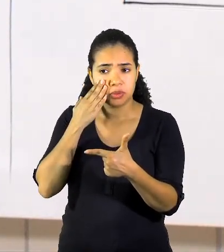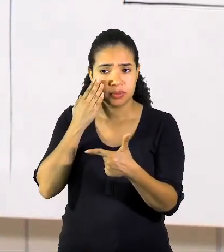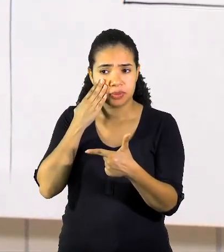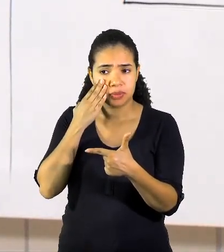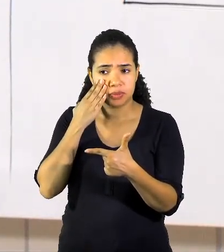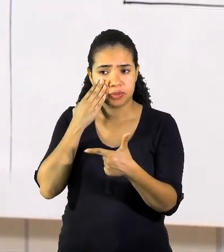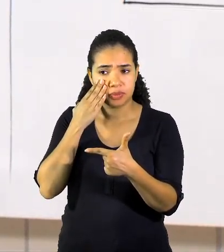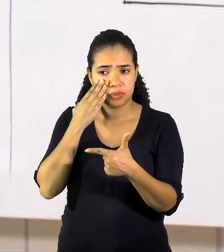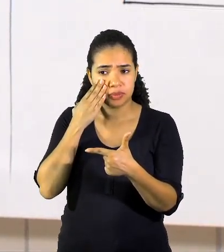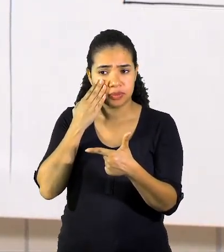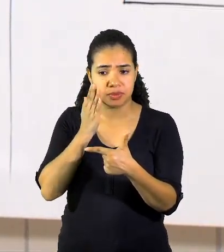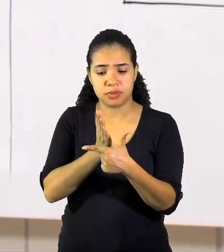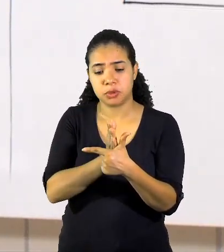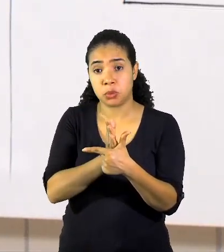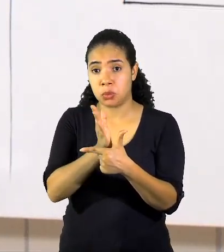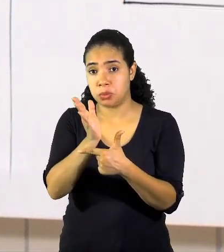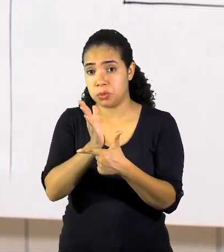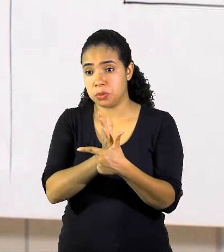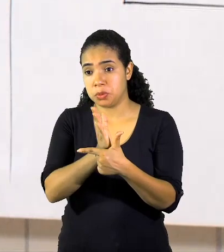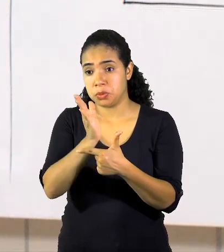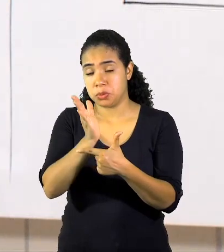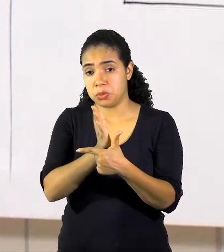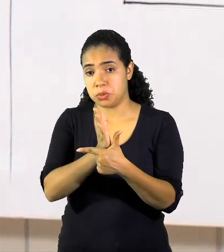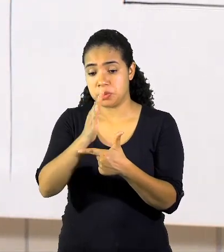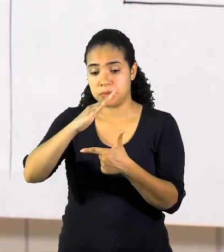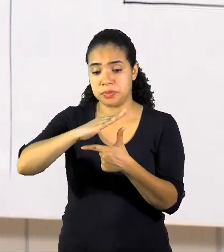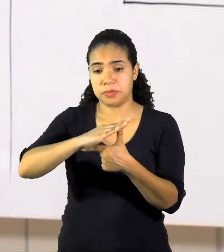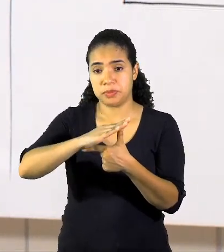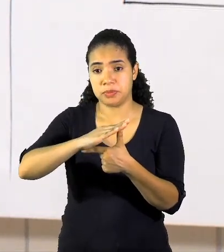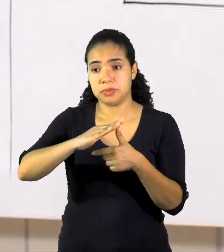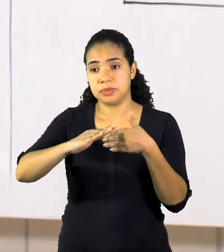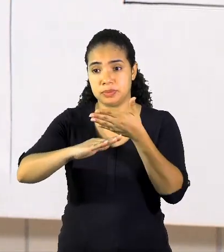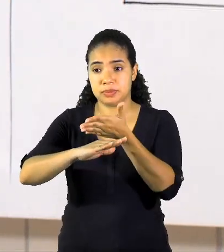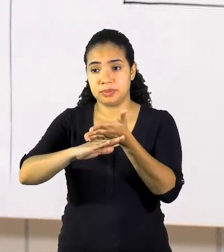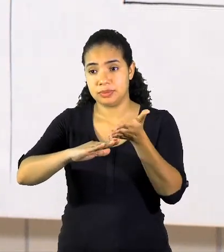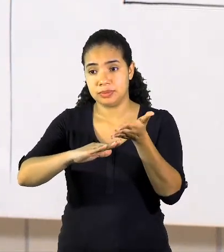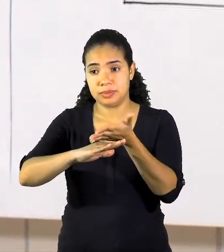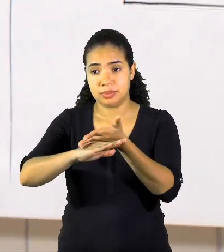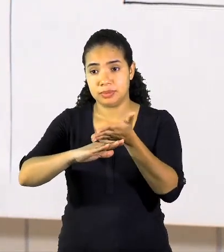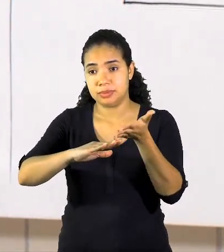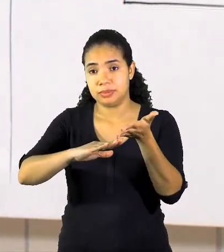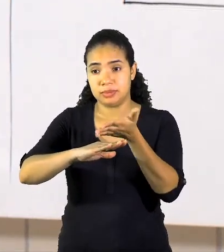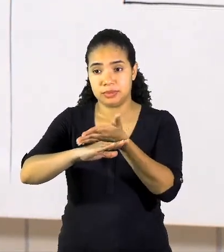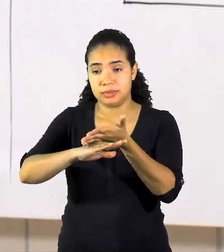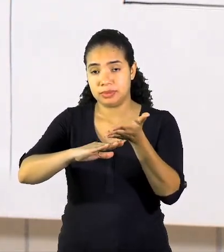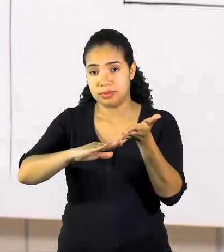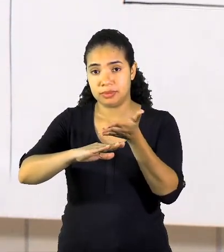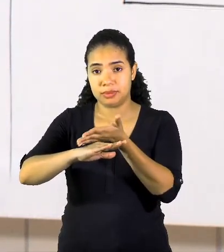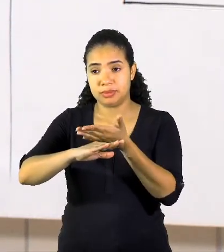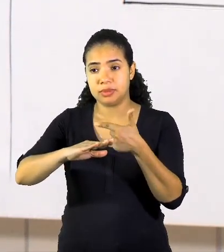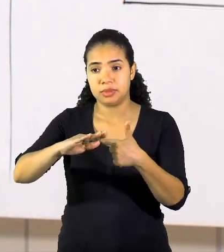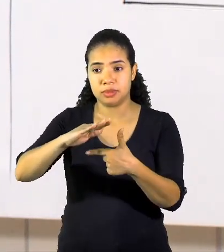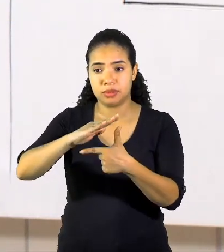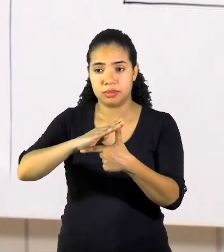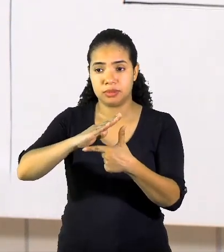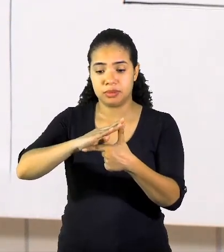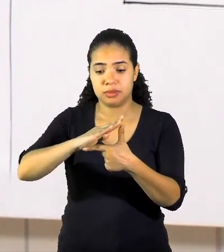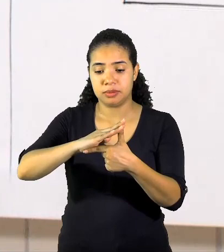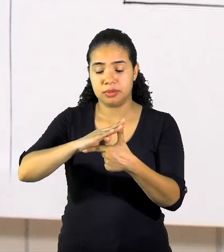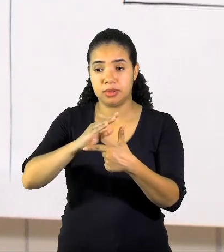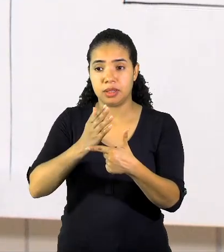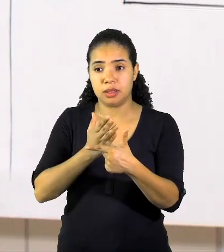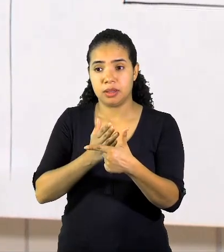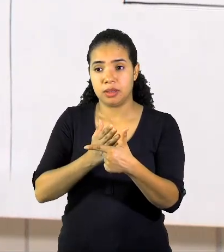lado que está oposto ao ângulo reto, igual aqui, ó. Aqui eu tenho o ângulo reto. Quem que está oposto a